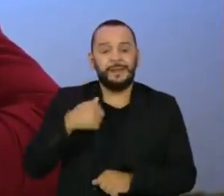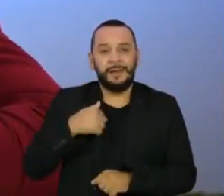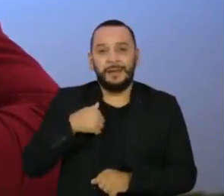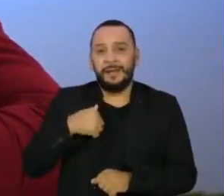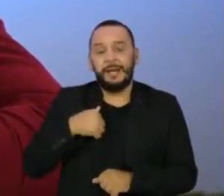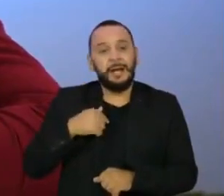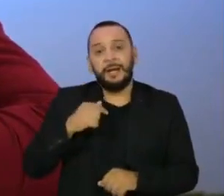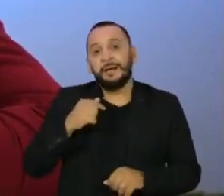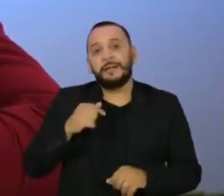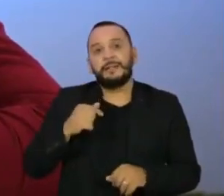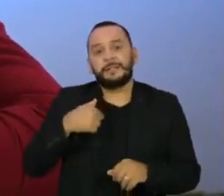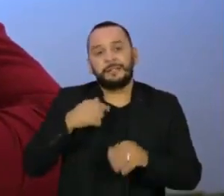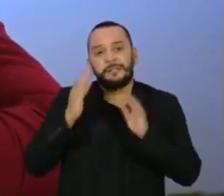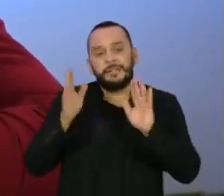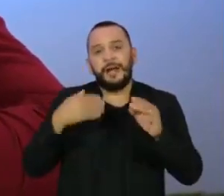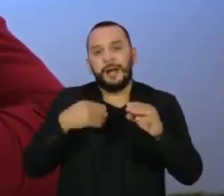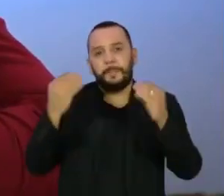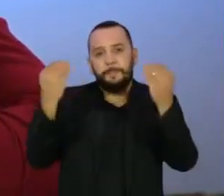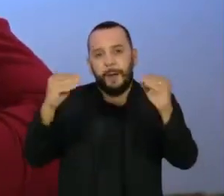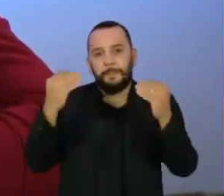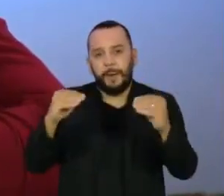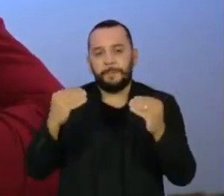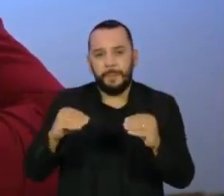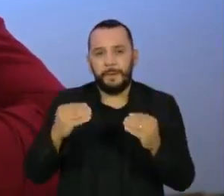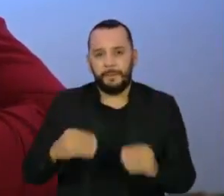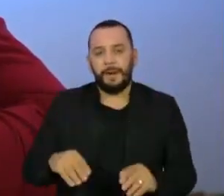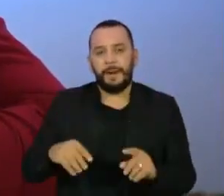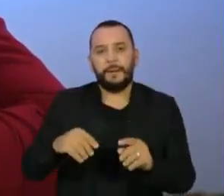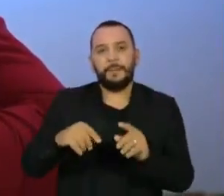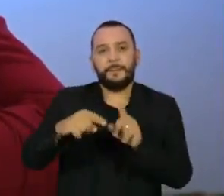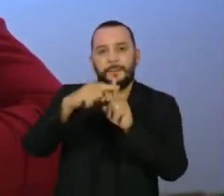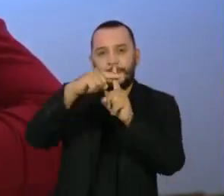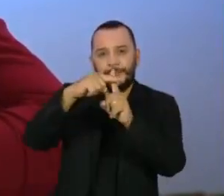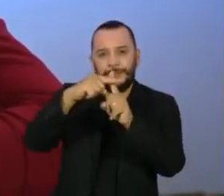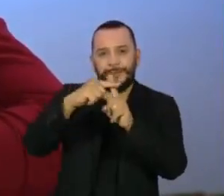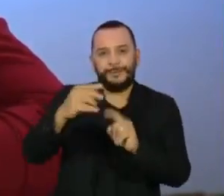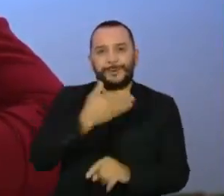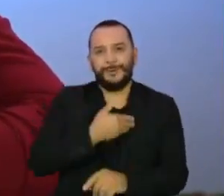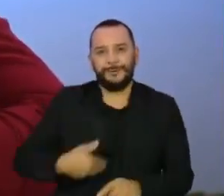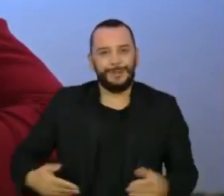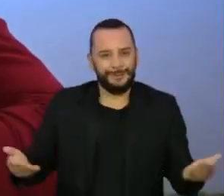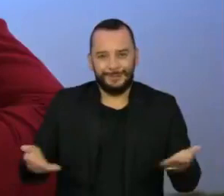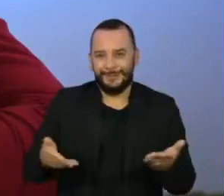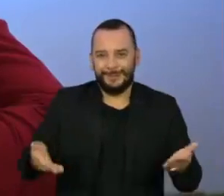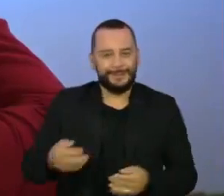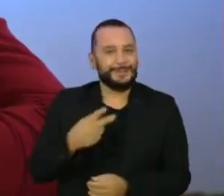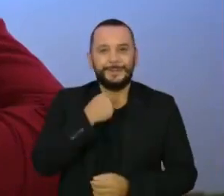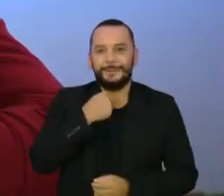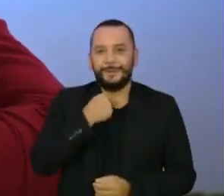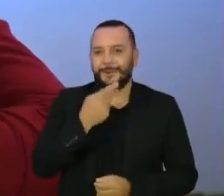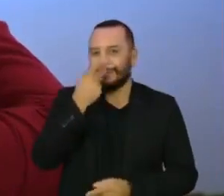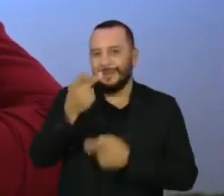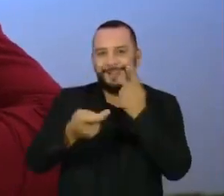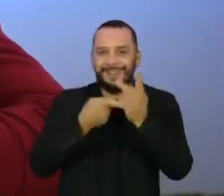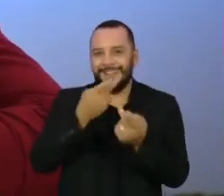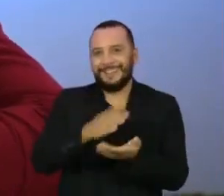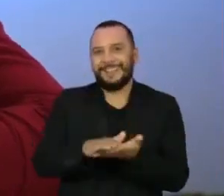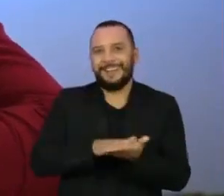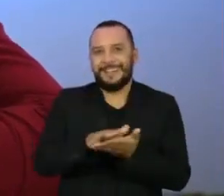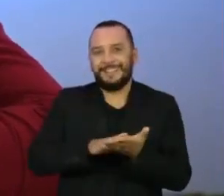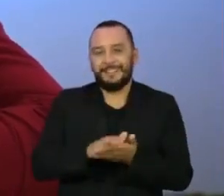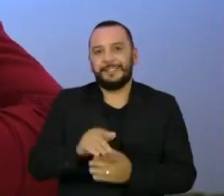falar positivamente do governo atual. Eu queria que você falasse um pouco da importância de você, desse